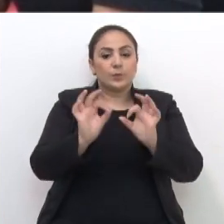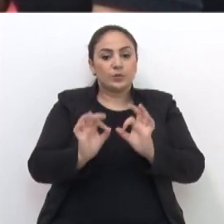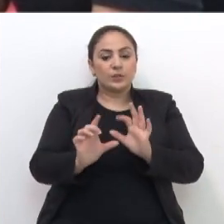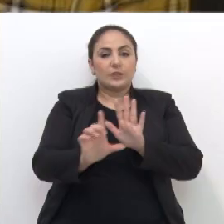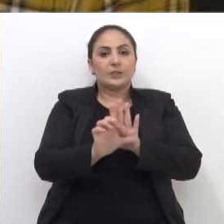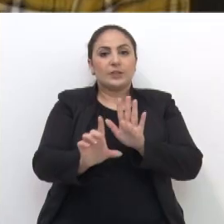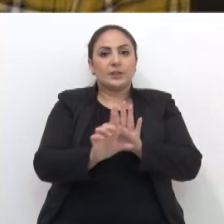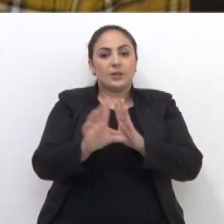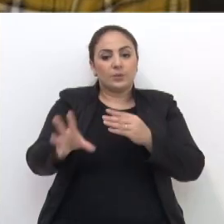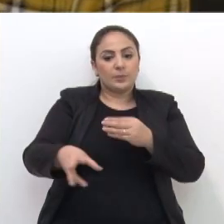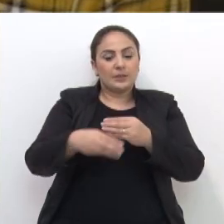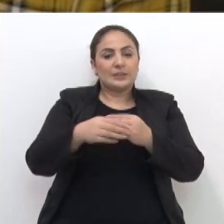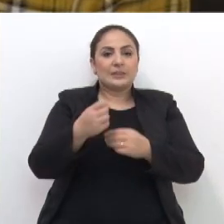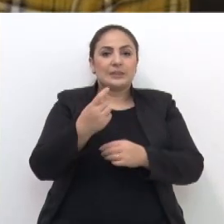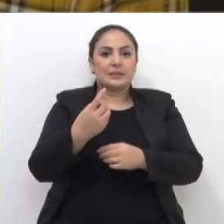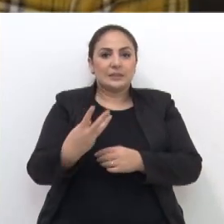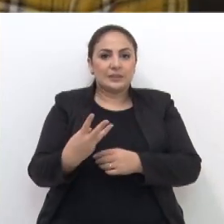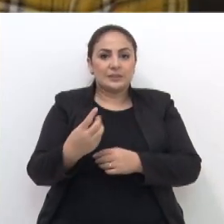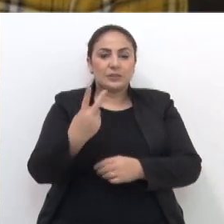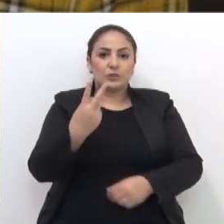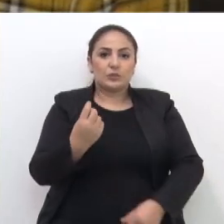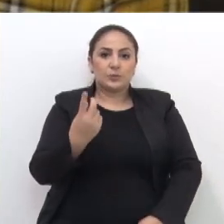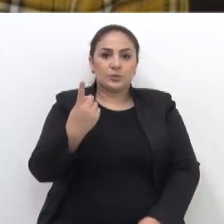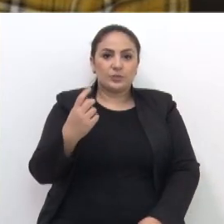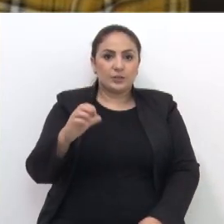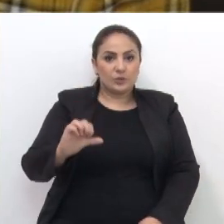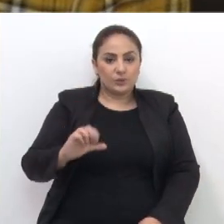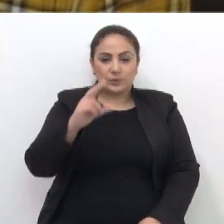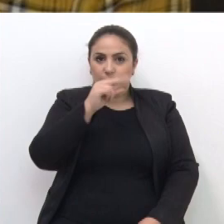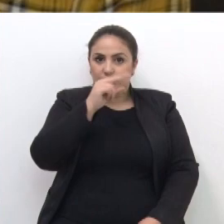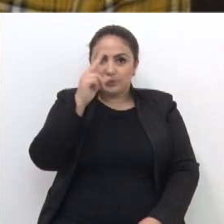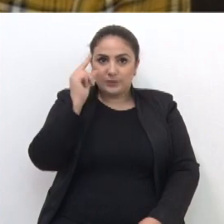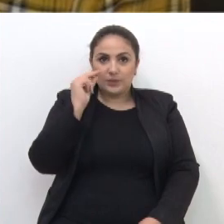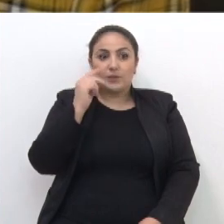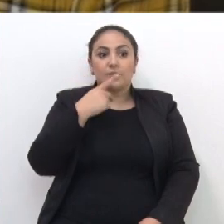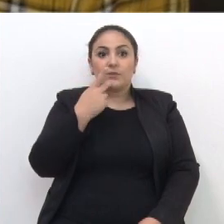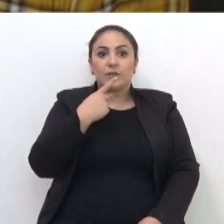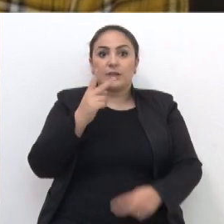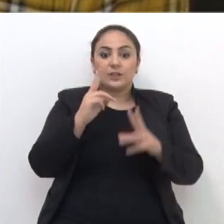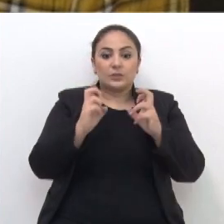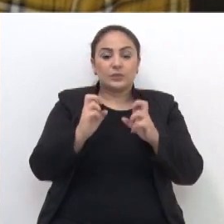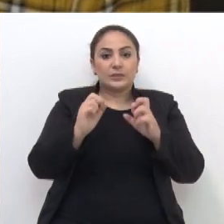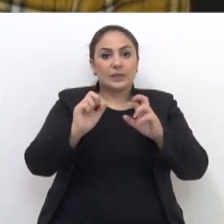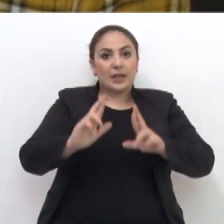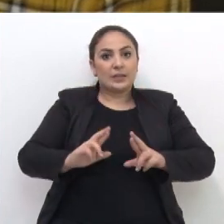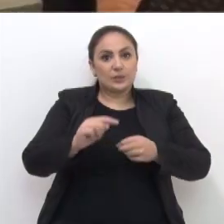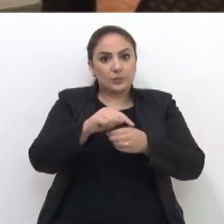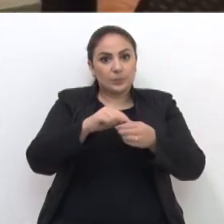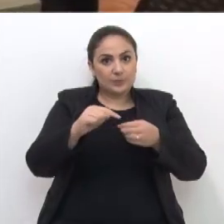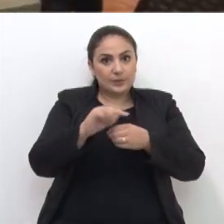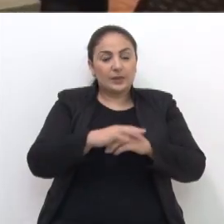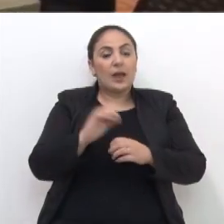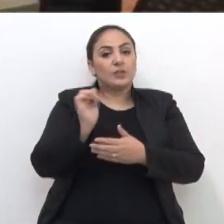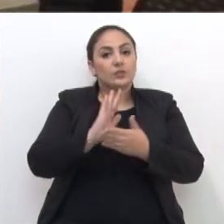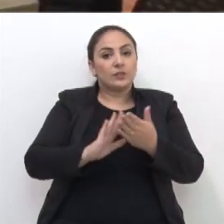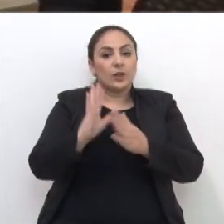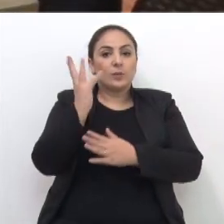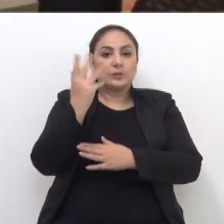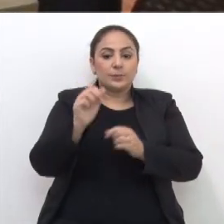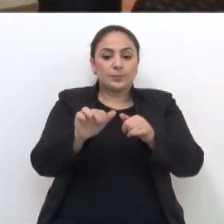vereadores que integram as comissões permanentes da Casa, representantes de movimentos populares,